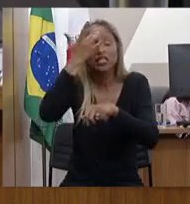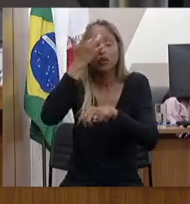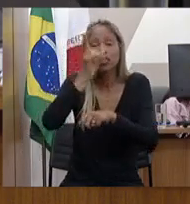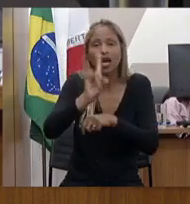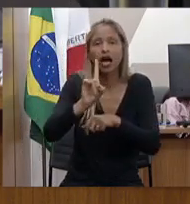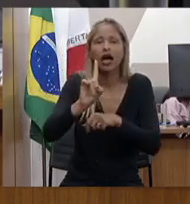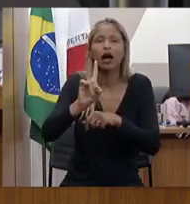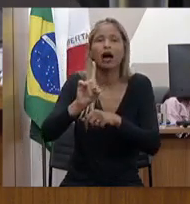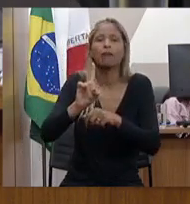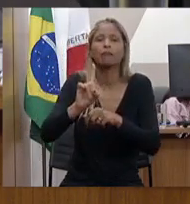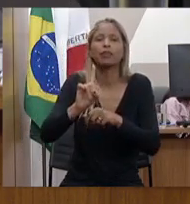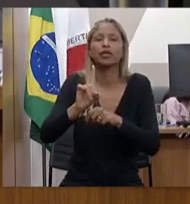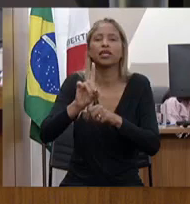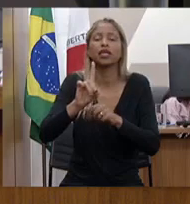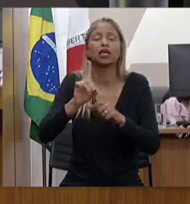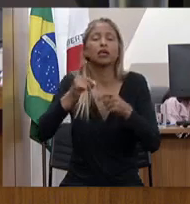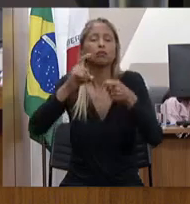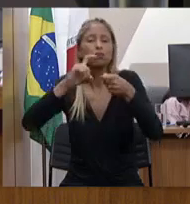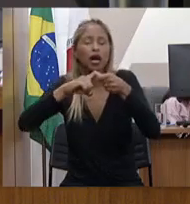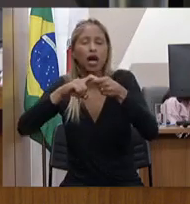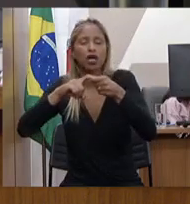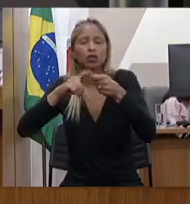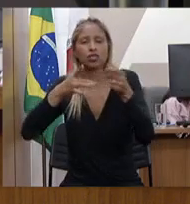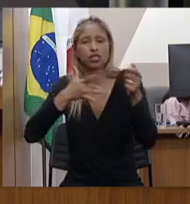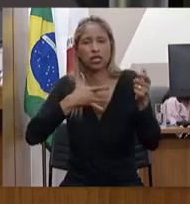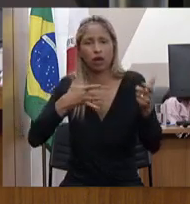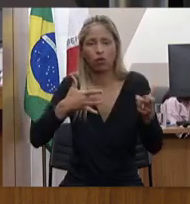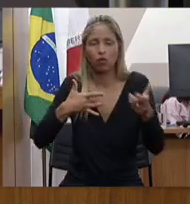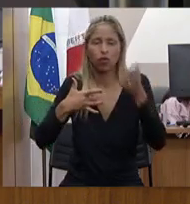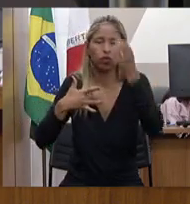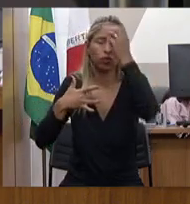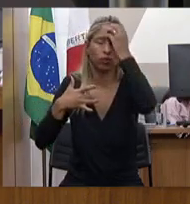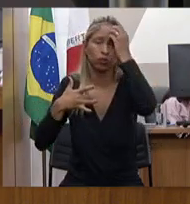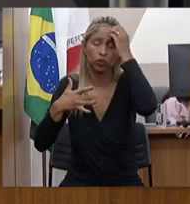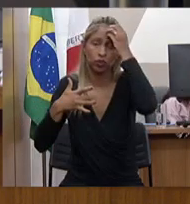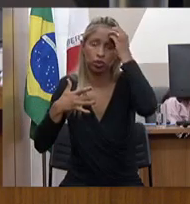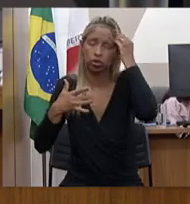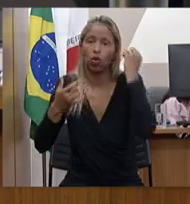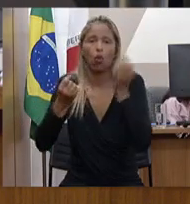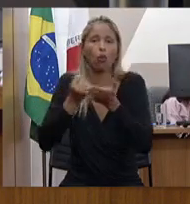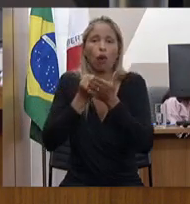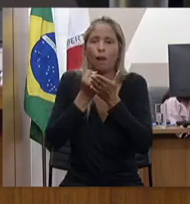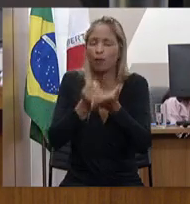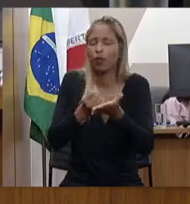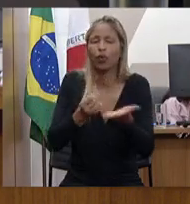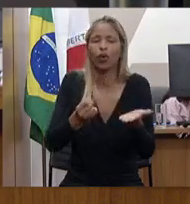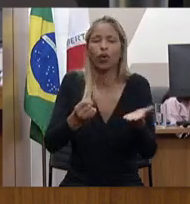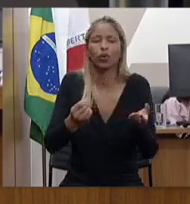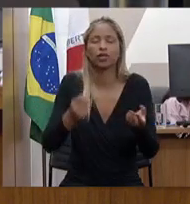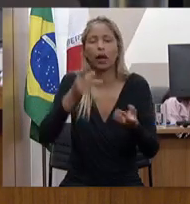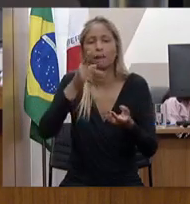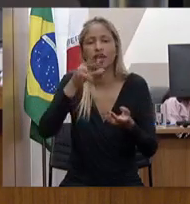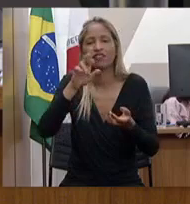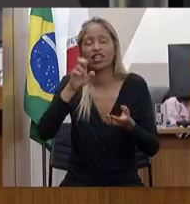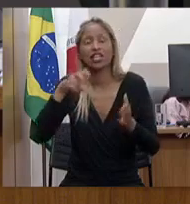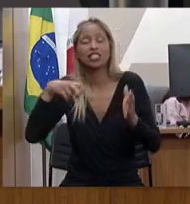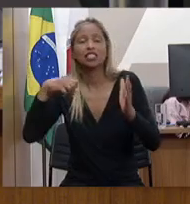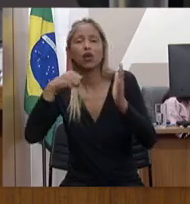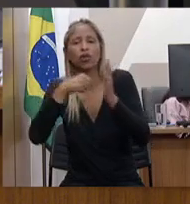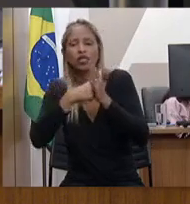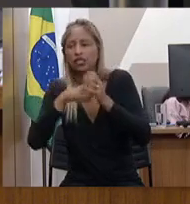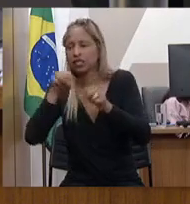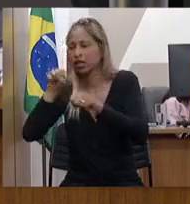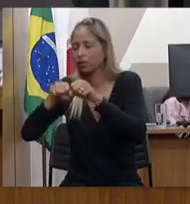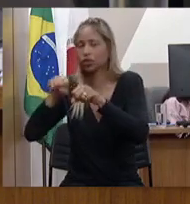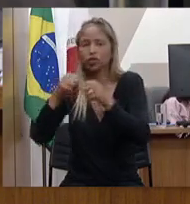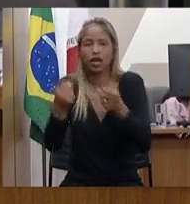que tem direito a seguro saúde ou pelo menos a uma um apoio da Previdência caso ele tenha um acidente de trabalho né